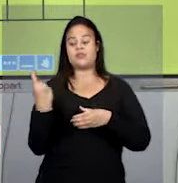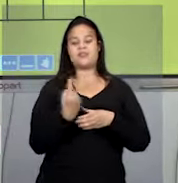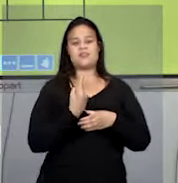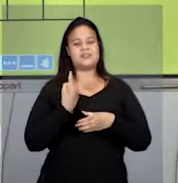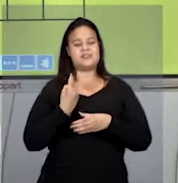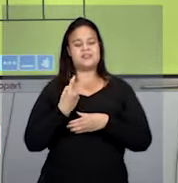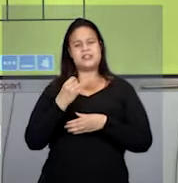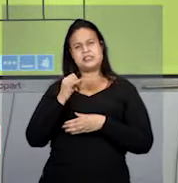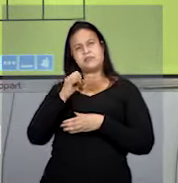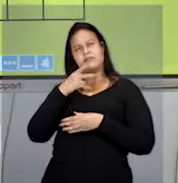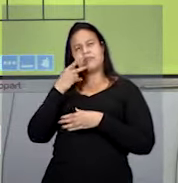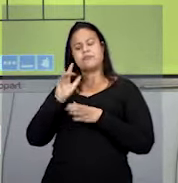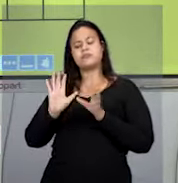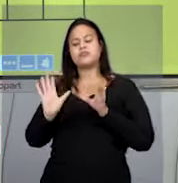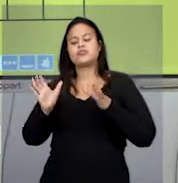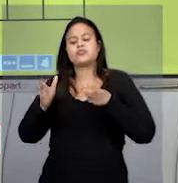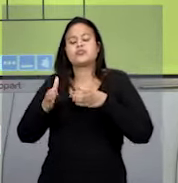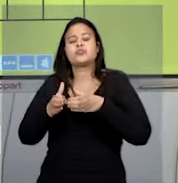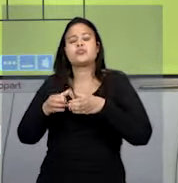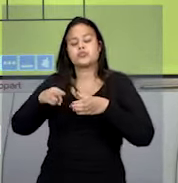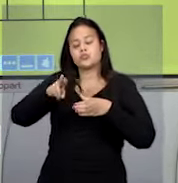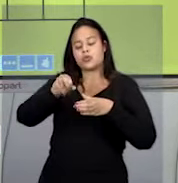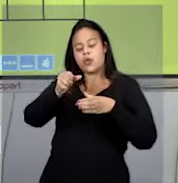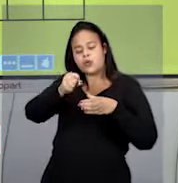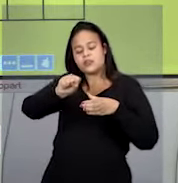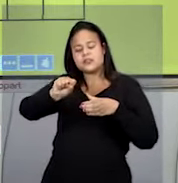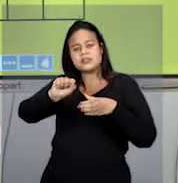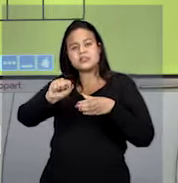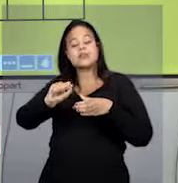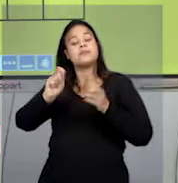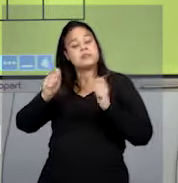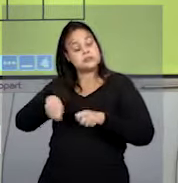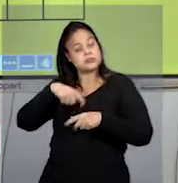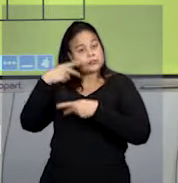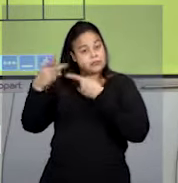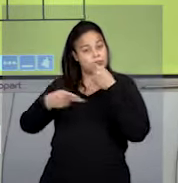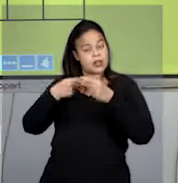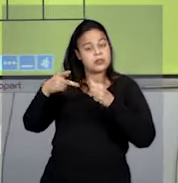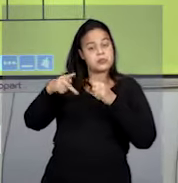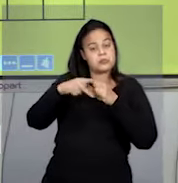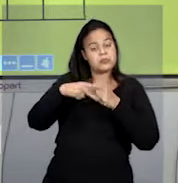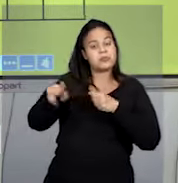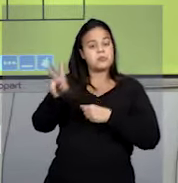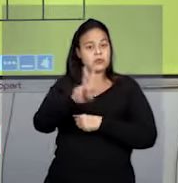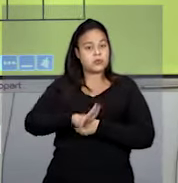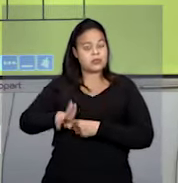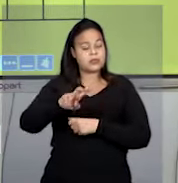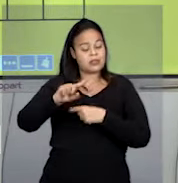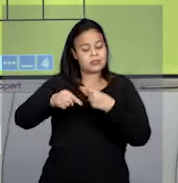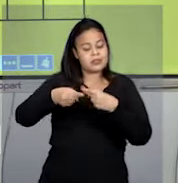são nossas, nossas o quê? Alguma coisa tem que ser dita. Então, o pronome vai ser usado